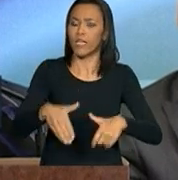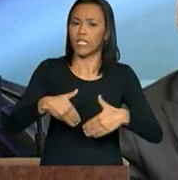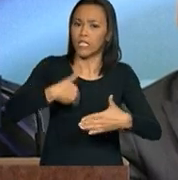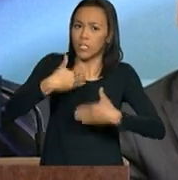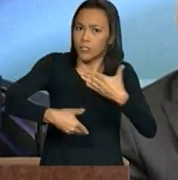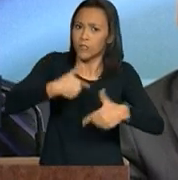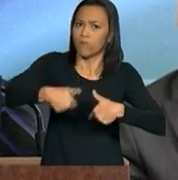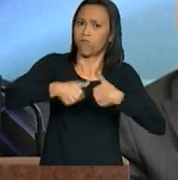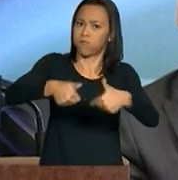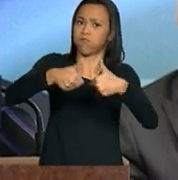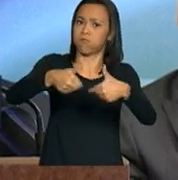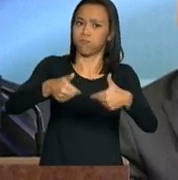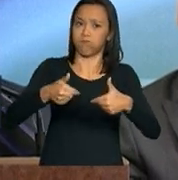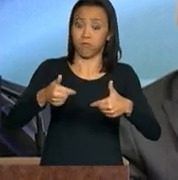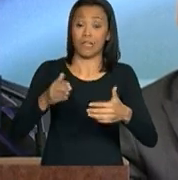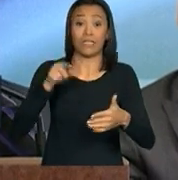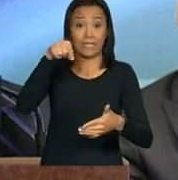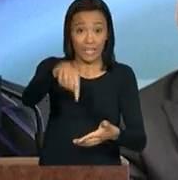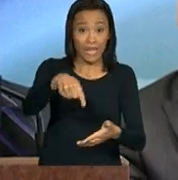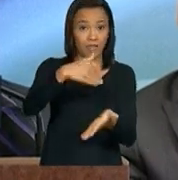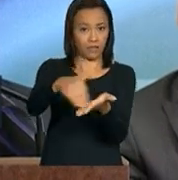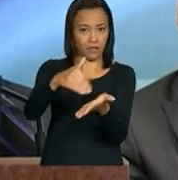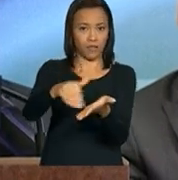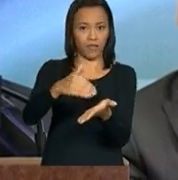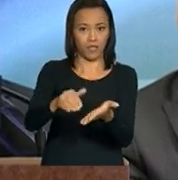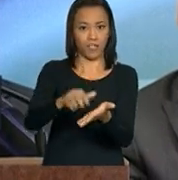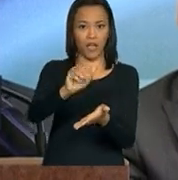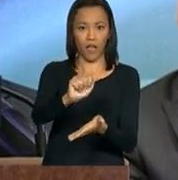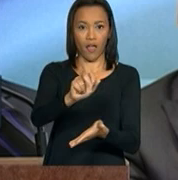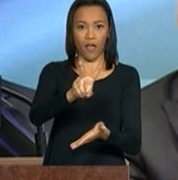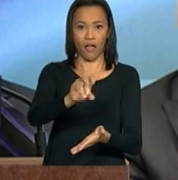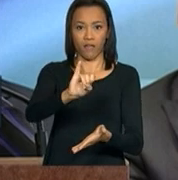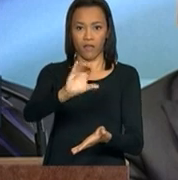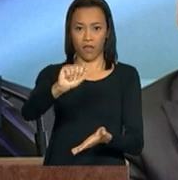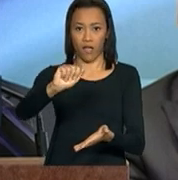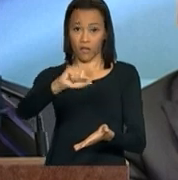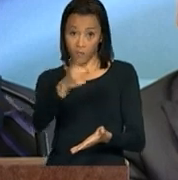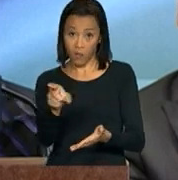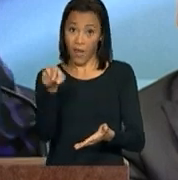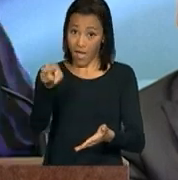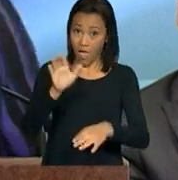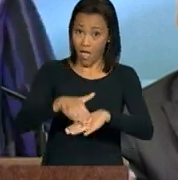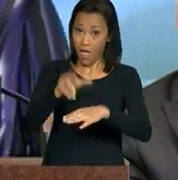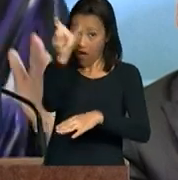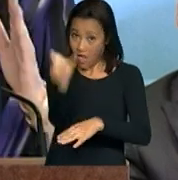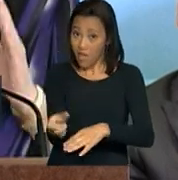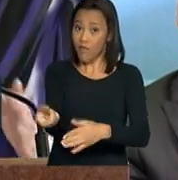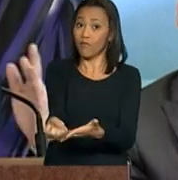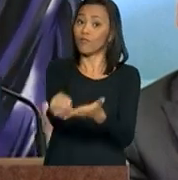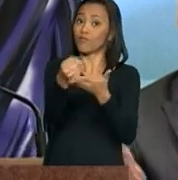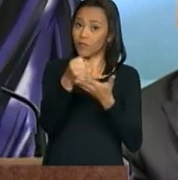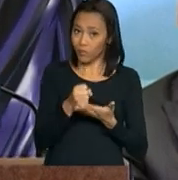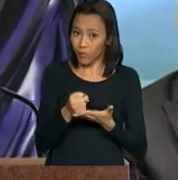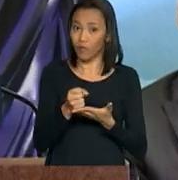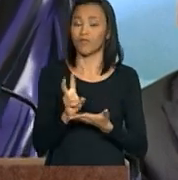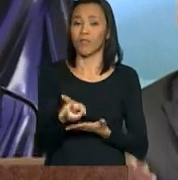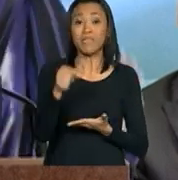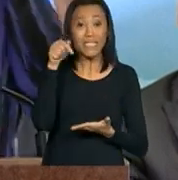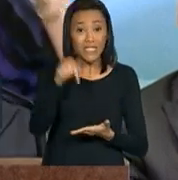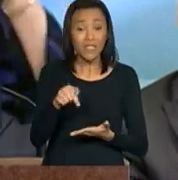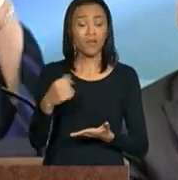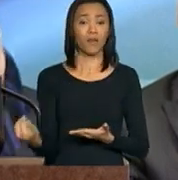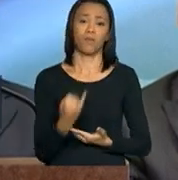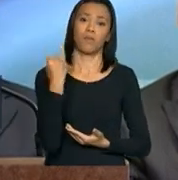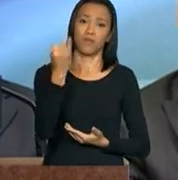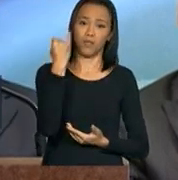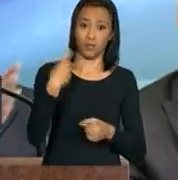à frente da secretaria de Aviação Civil ele nos ajudou e esse é um processo importante porque